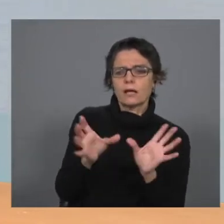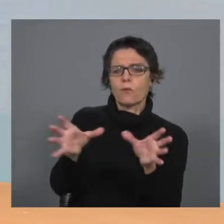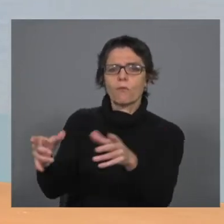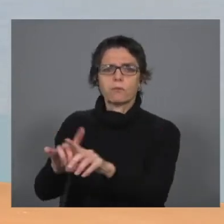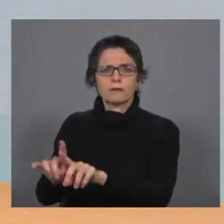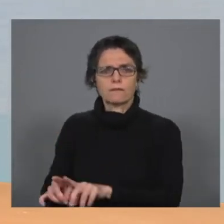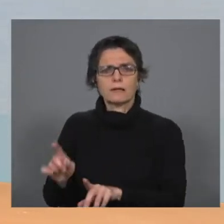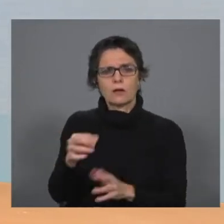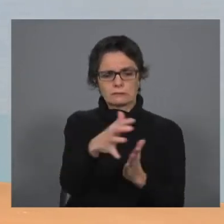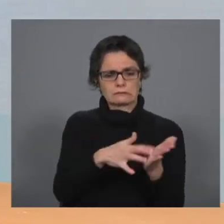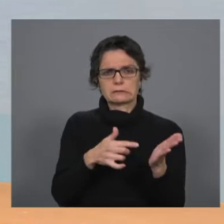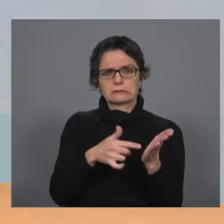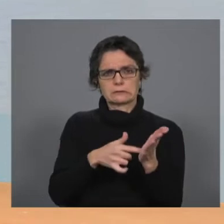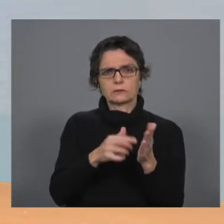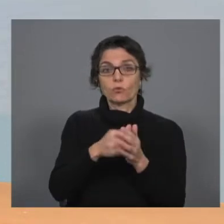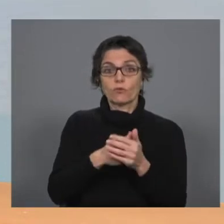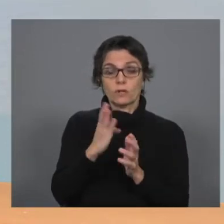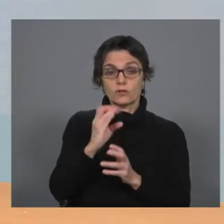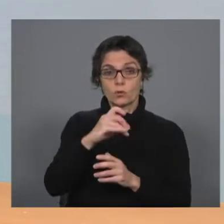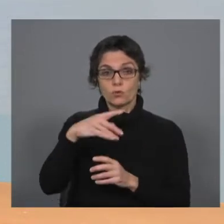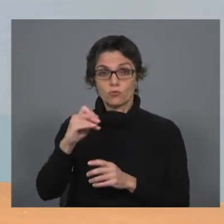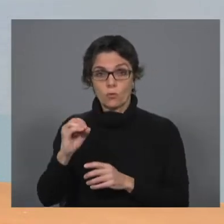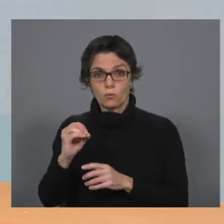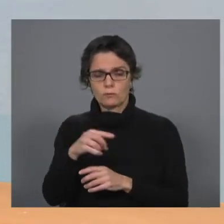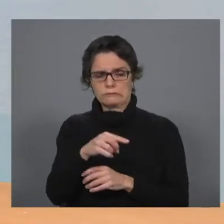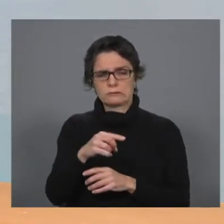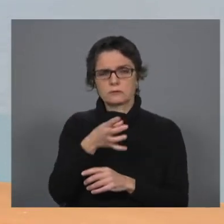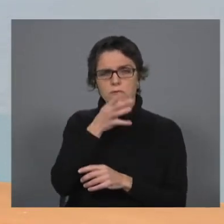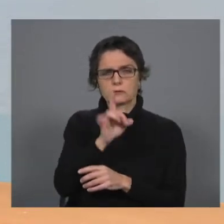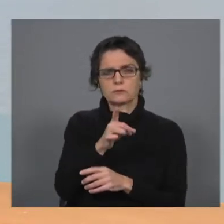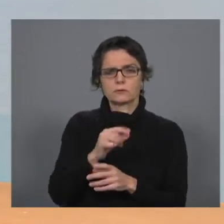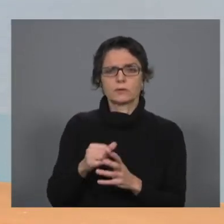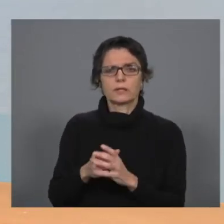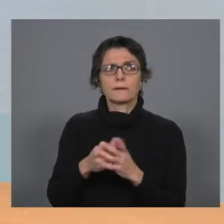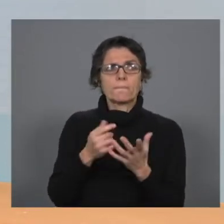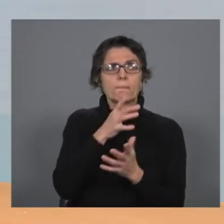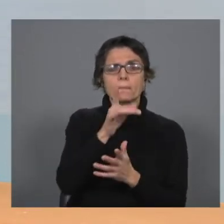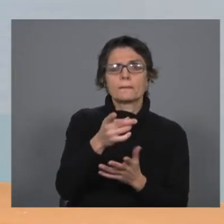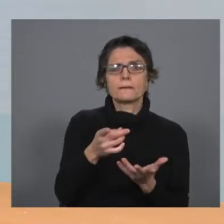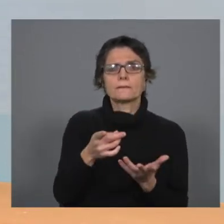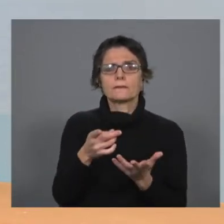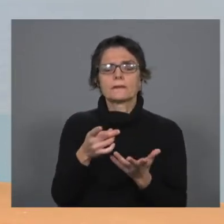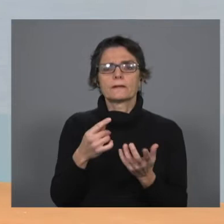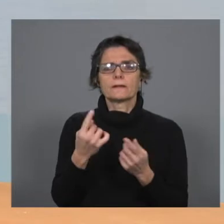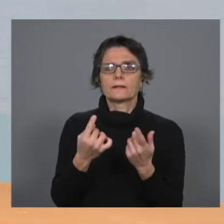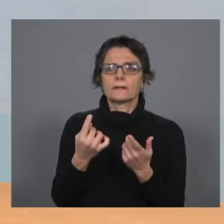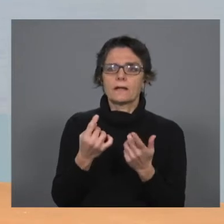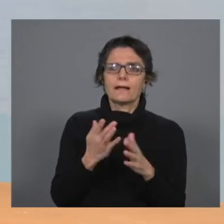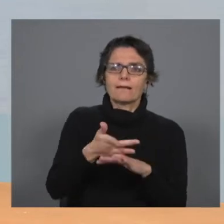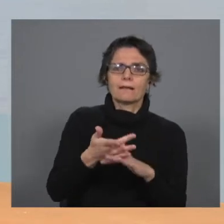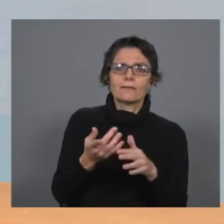João, na verdade, acaba por sublinhar que é na proximidade, é nesta